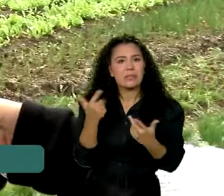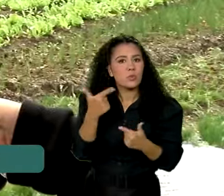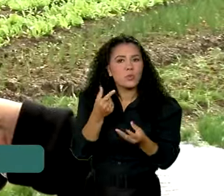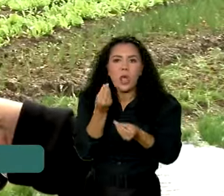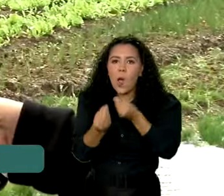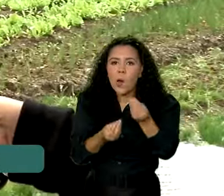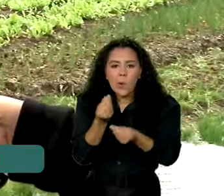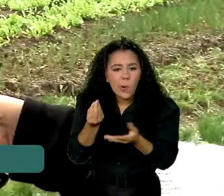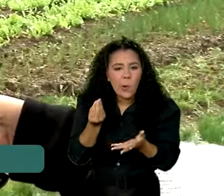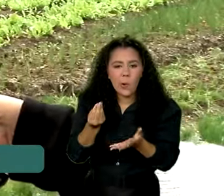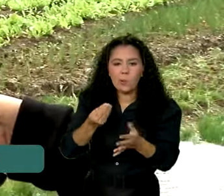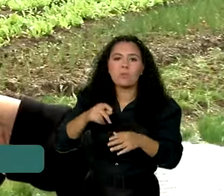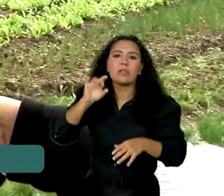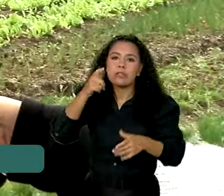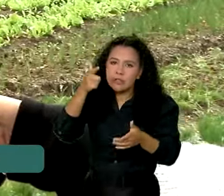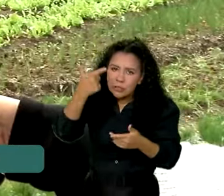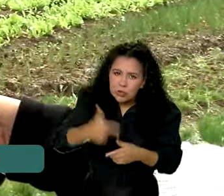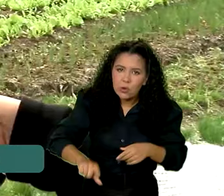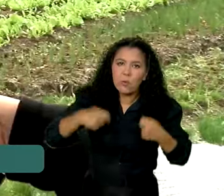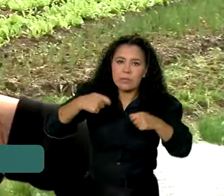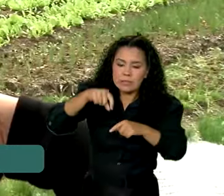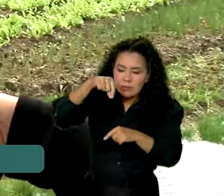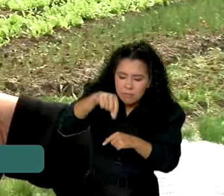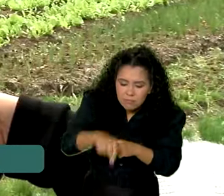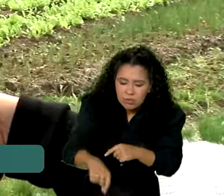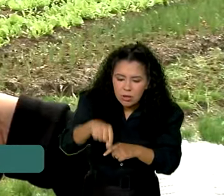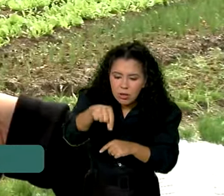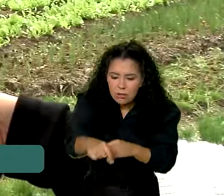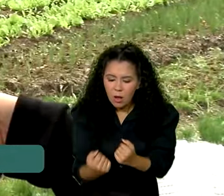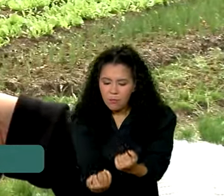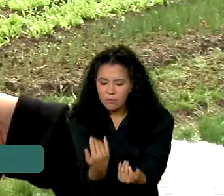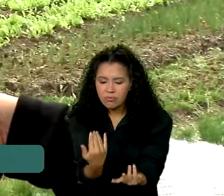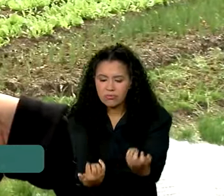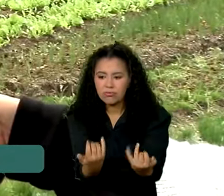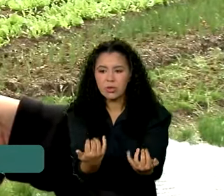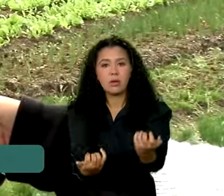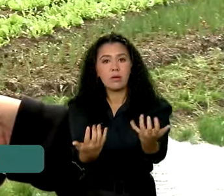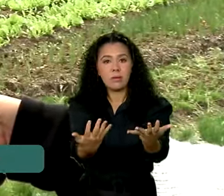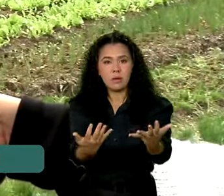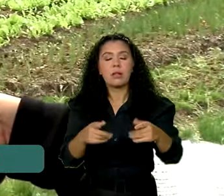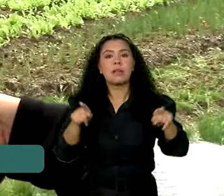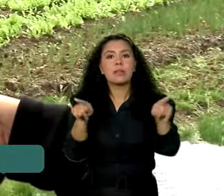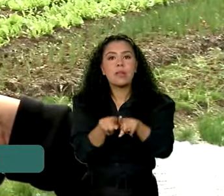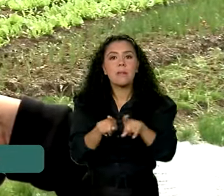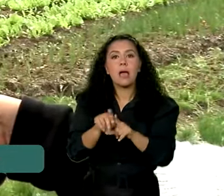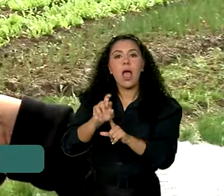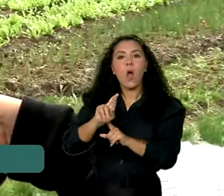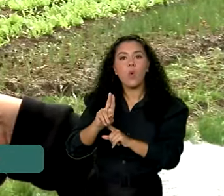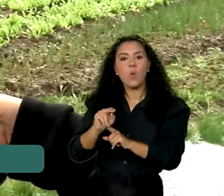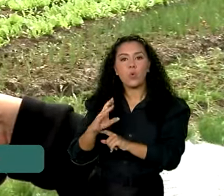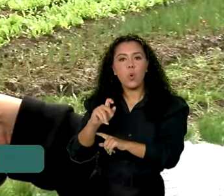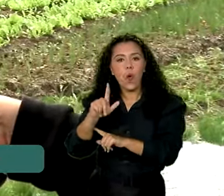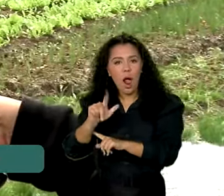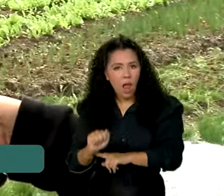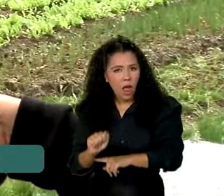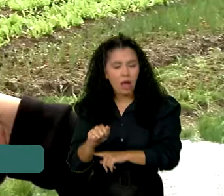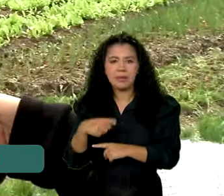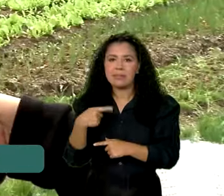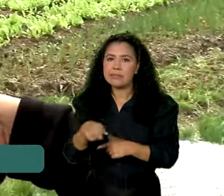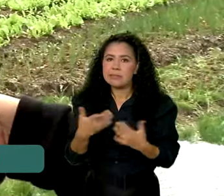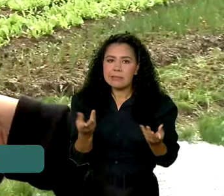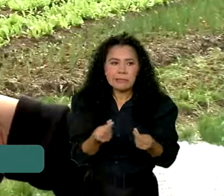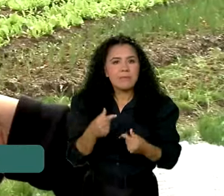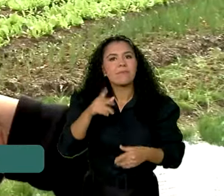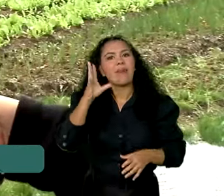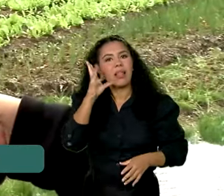gente recuperar, só fazendo plantação novas. É isso que está acontecendo bastante. A rúcula não tem, vai levar uns 90 dias